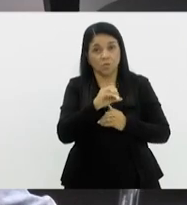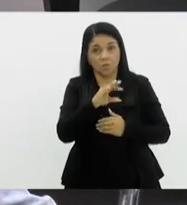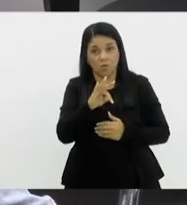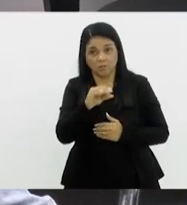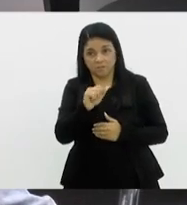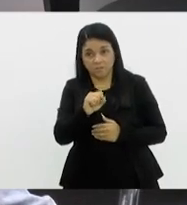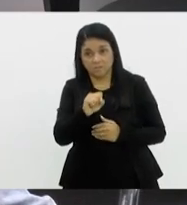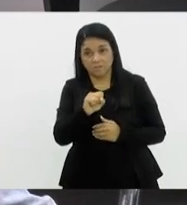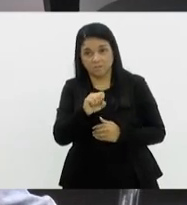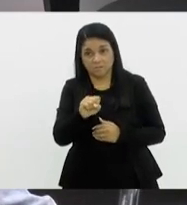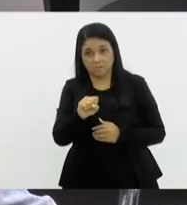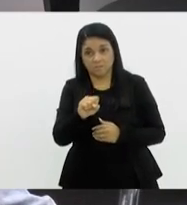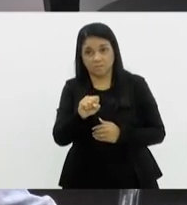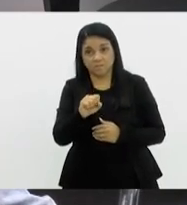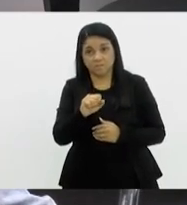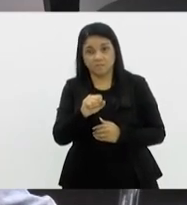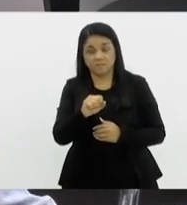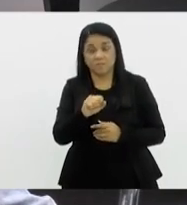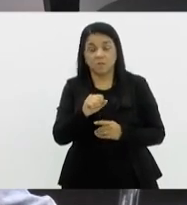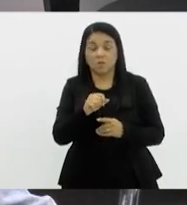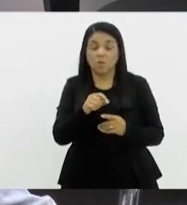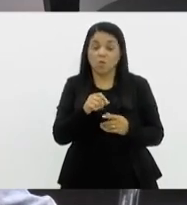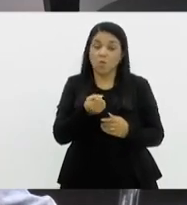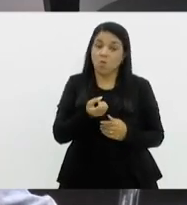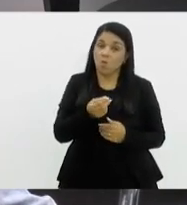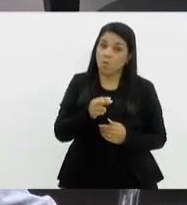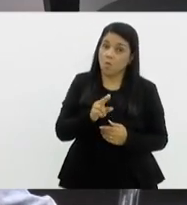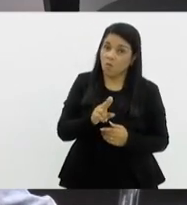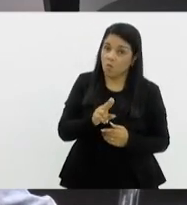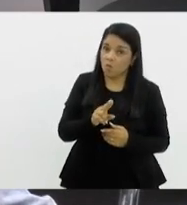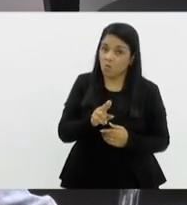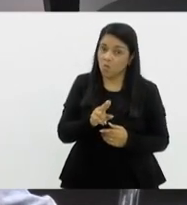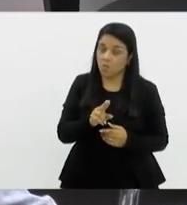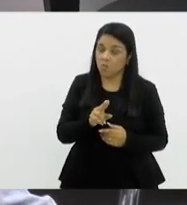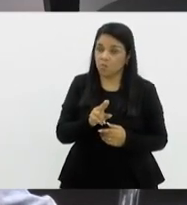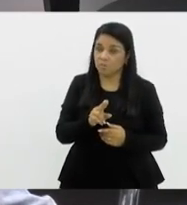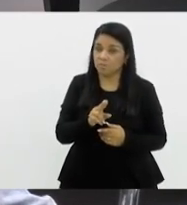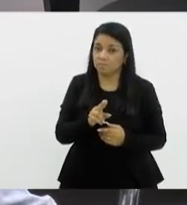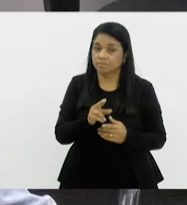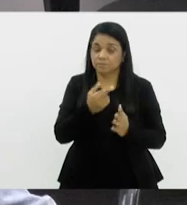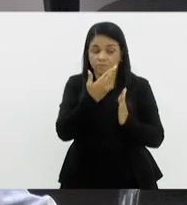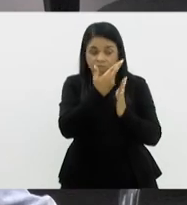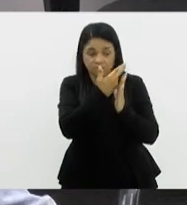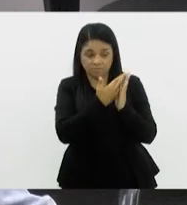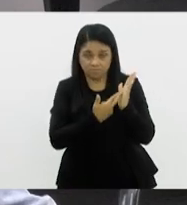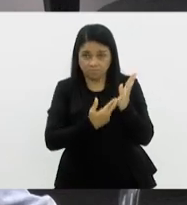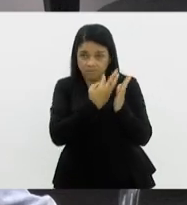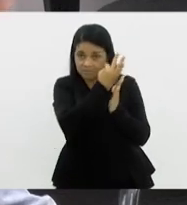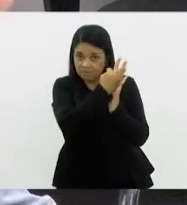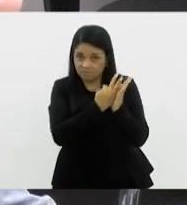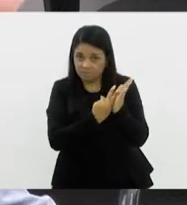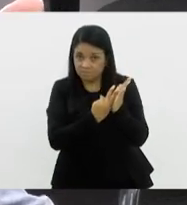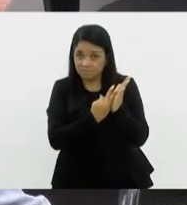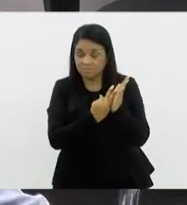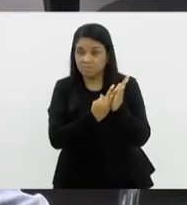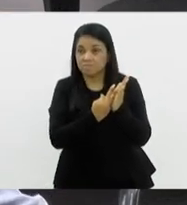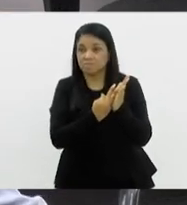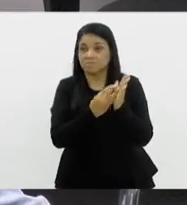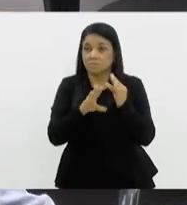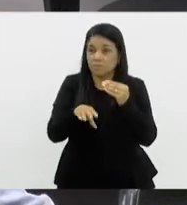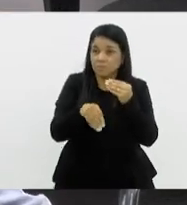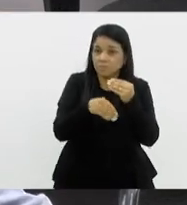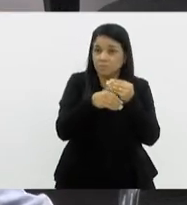ou se essa mereceria seguir com uma redação que também fosse abrangente